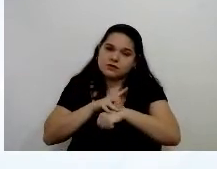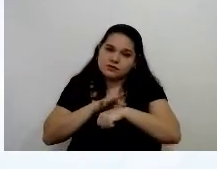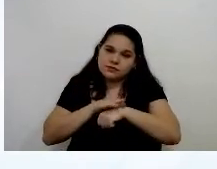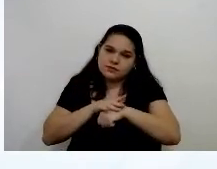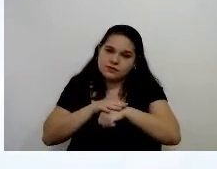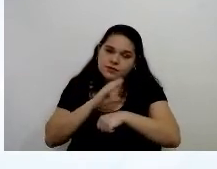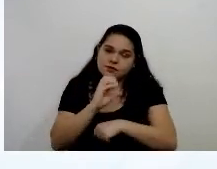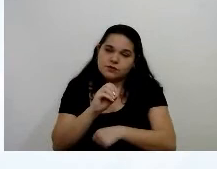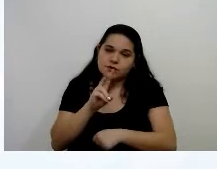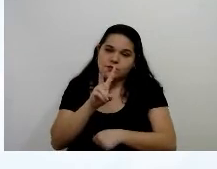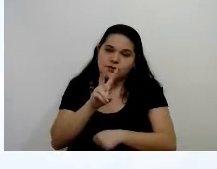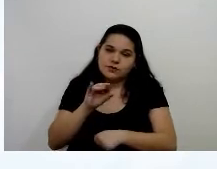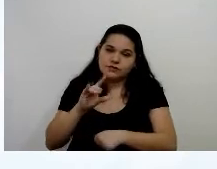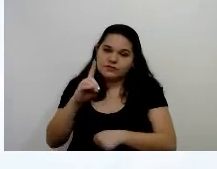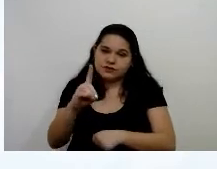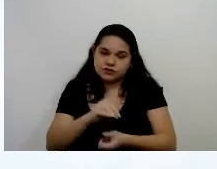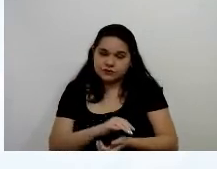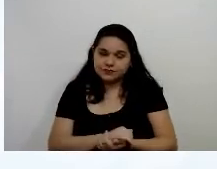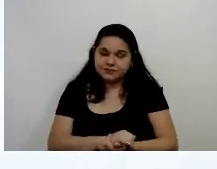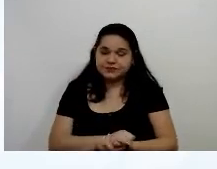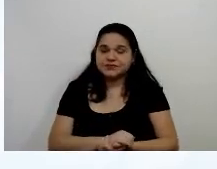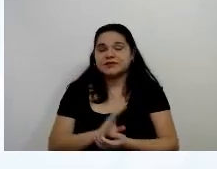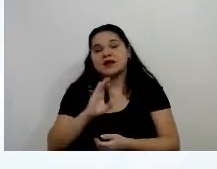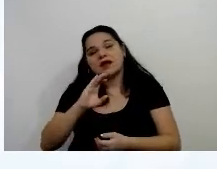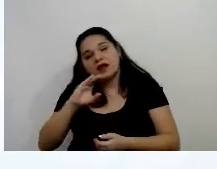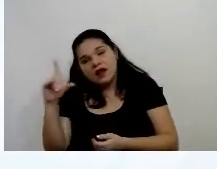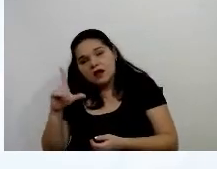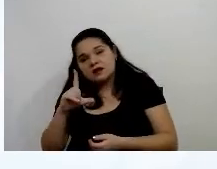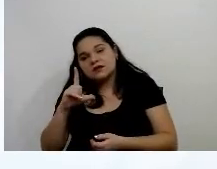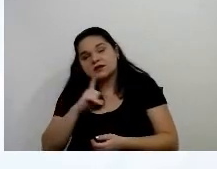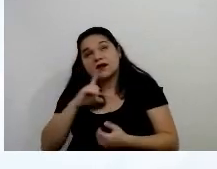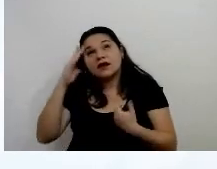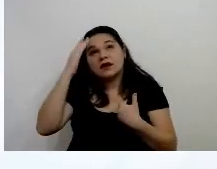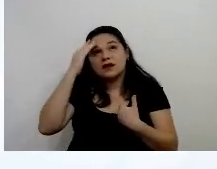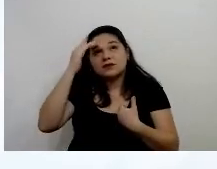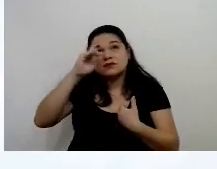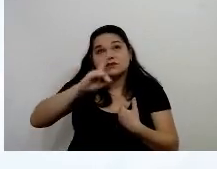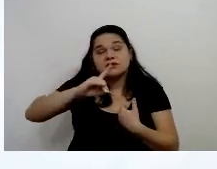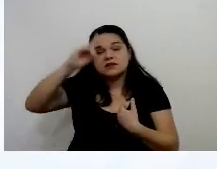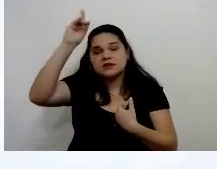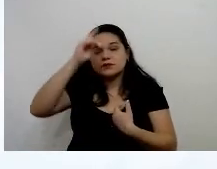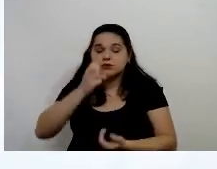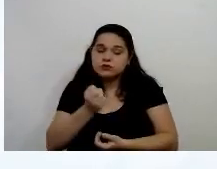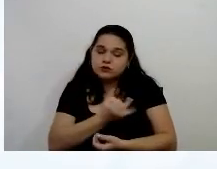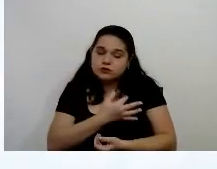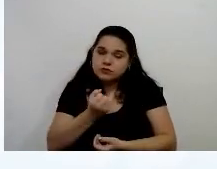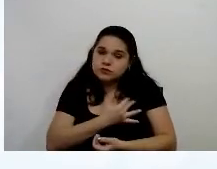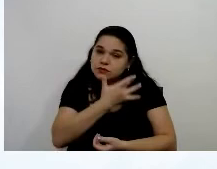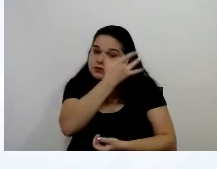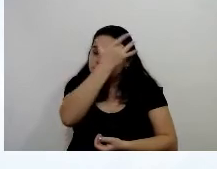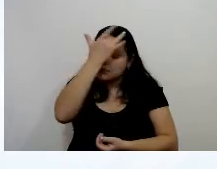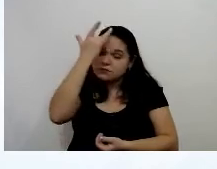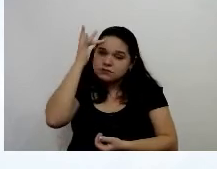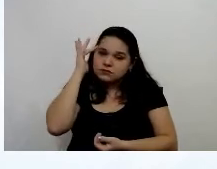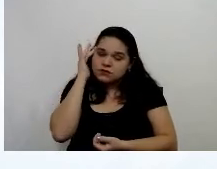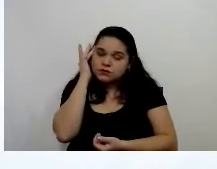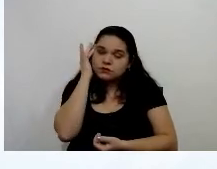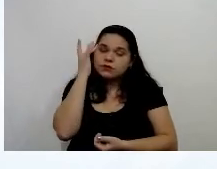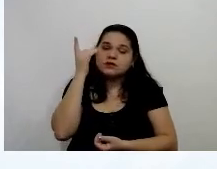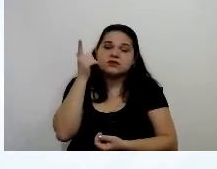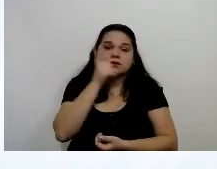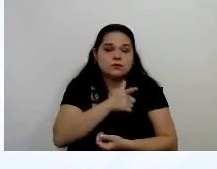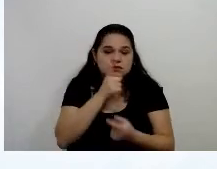Covid, né? Logicamente que nós tivemos, graças a Deus, tivemos um grande número de pessoas desses trabalhadores